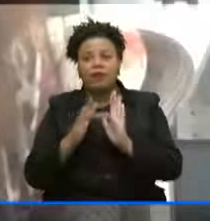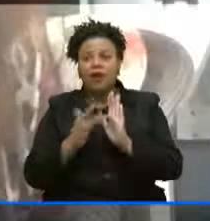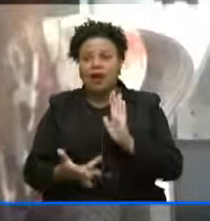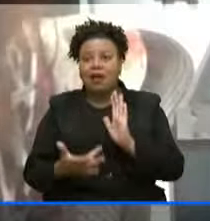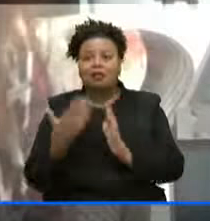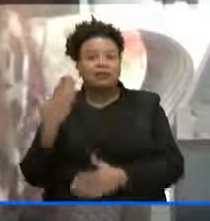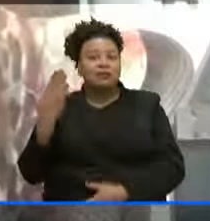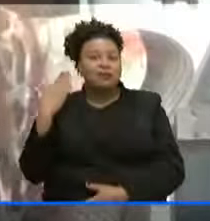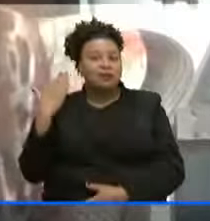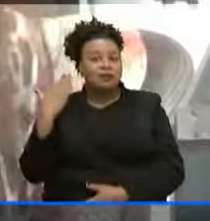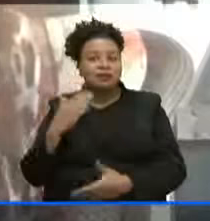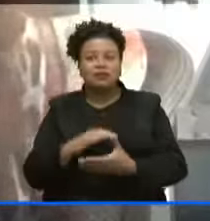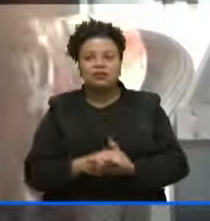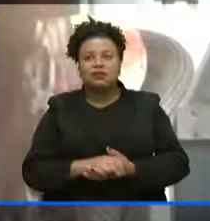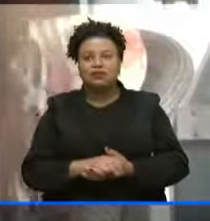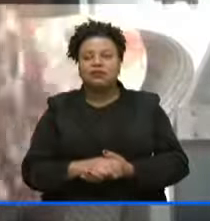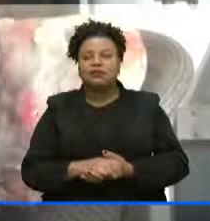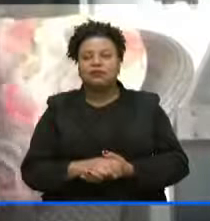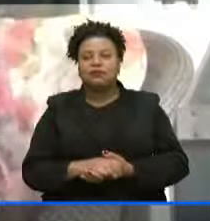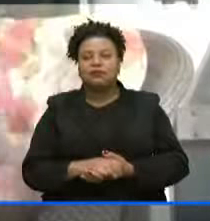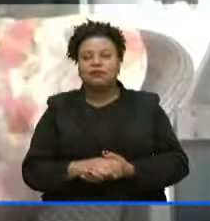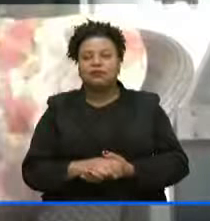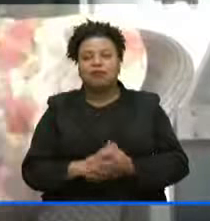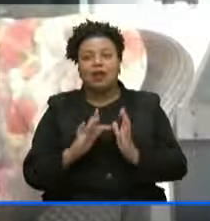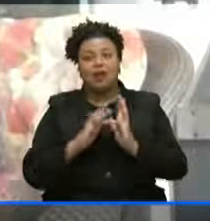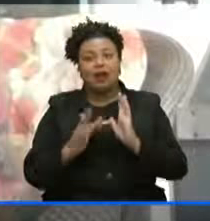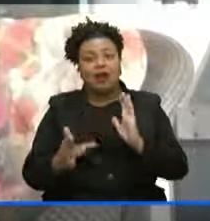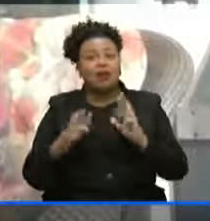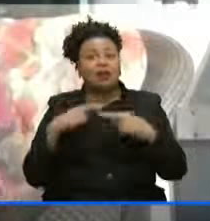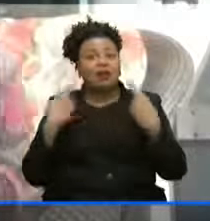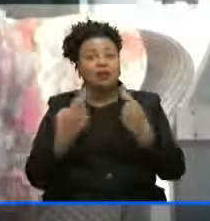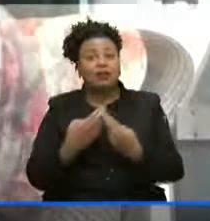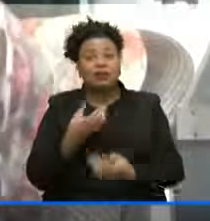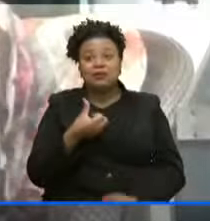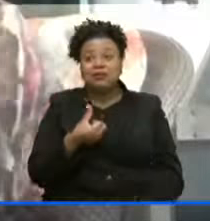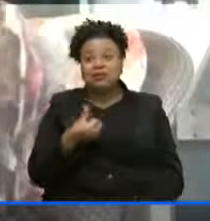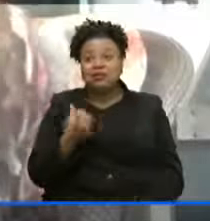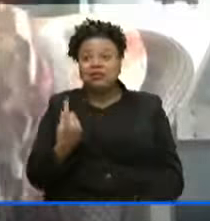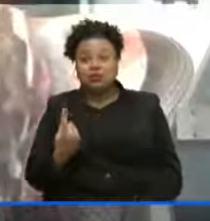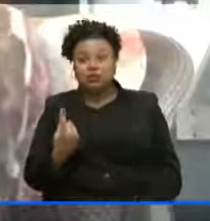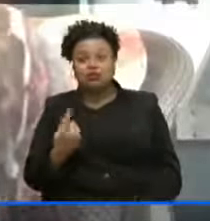atas anteriores. Ata da reunião 61,